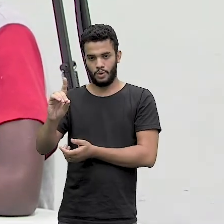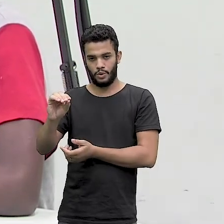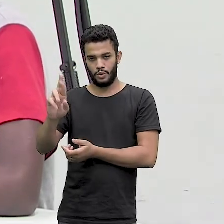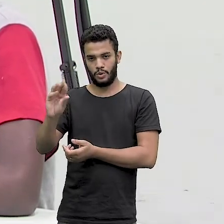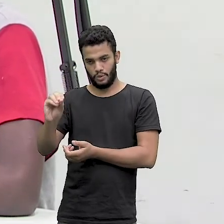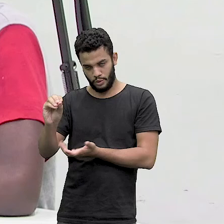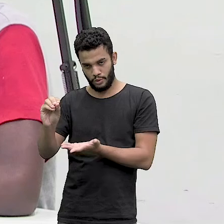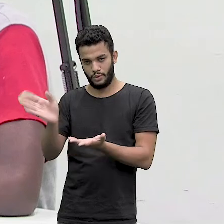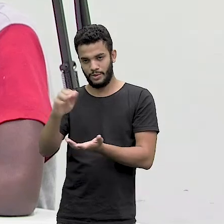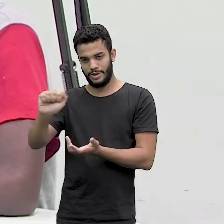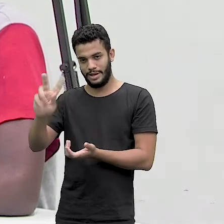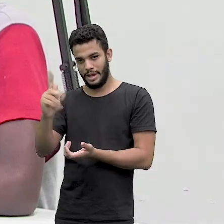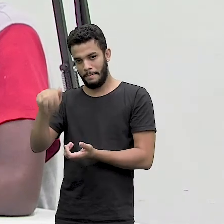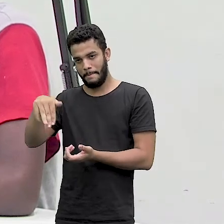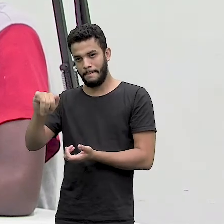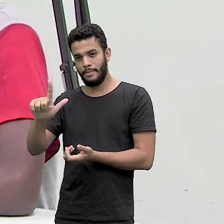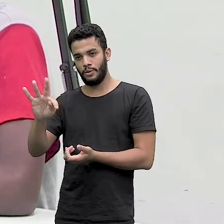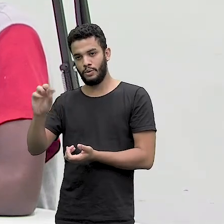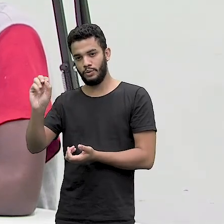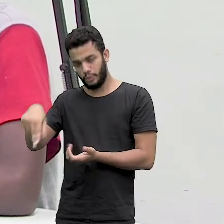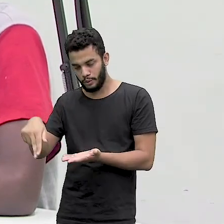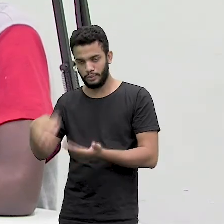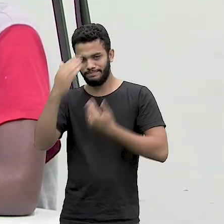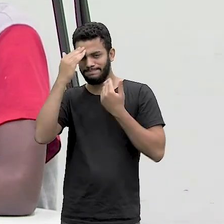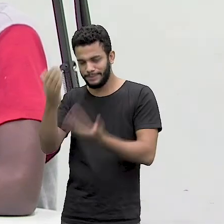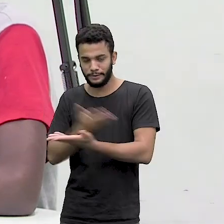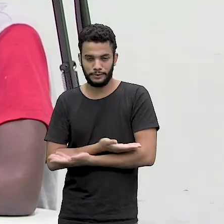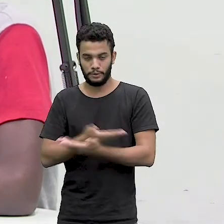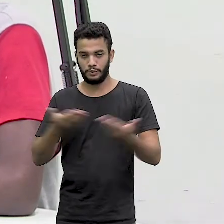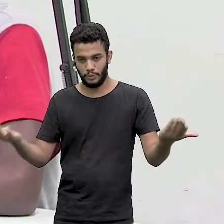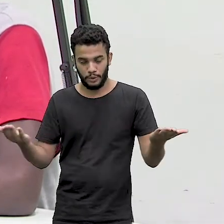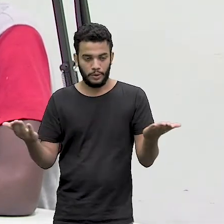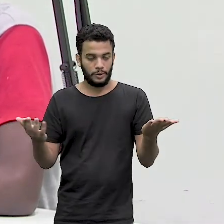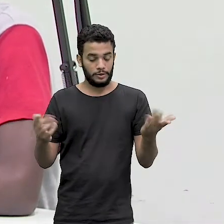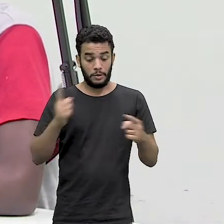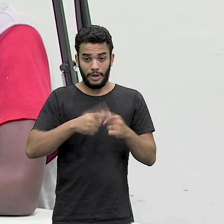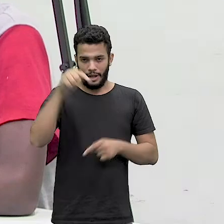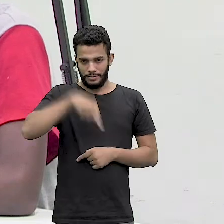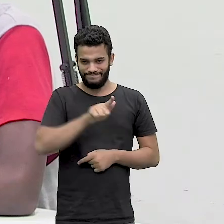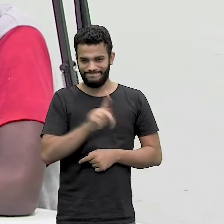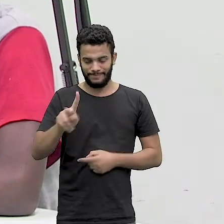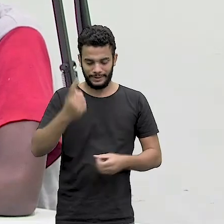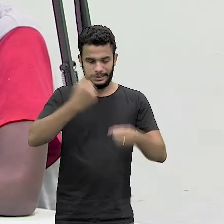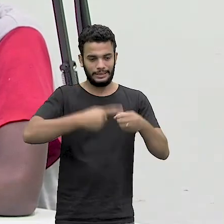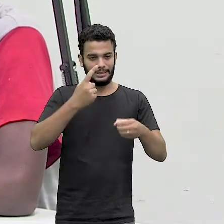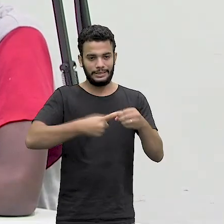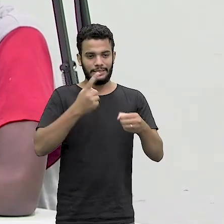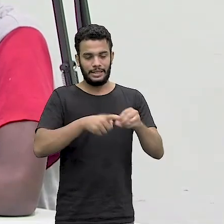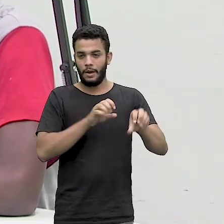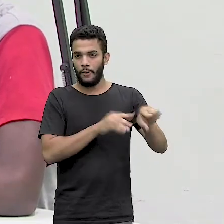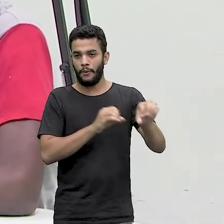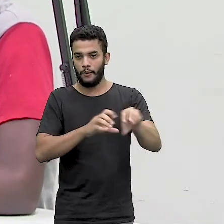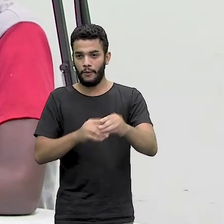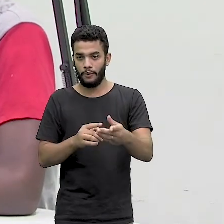Educação. Gente, hashtag Cidade da Educação, hashtag Educação que Transforma, está se